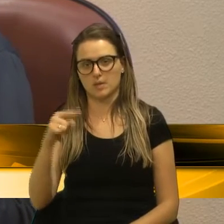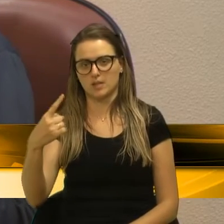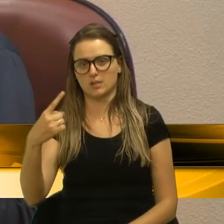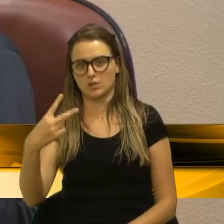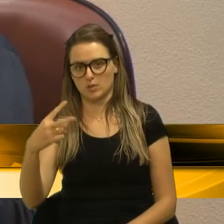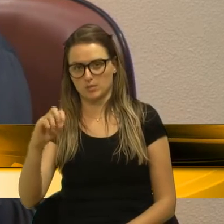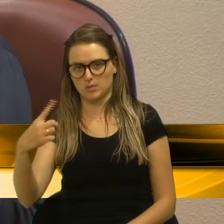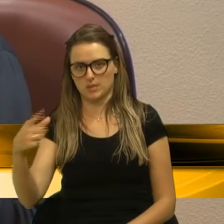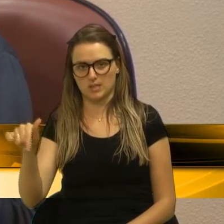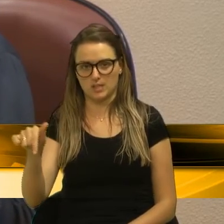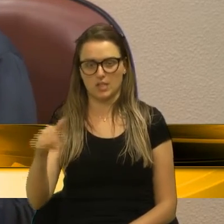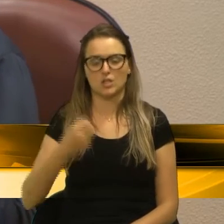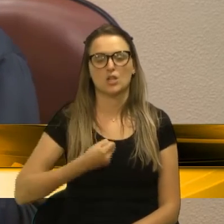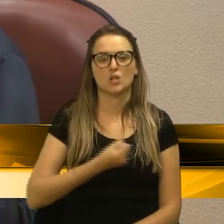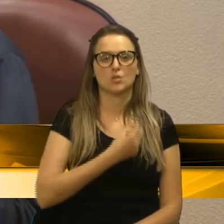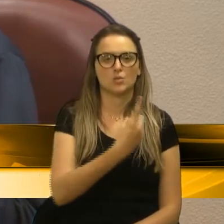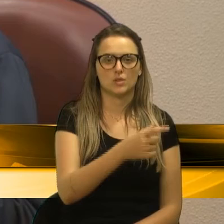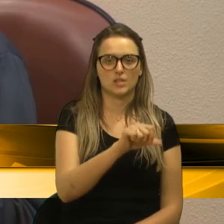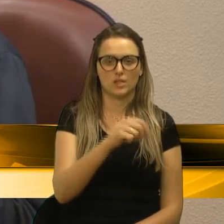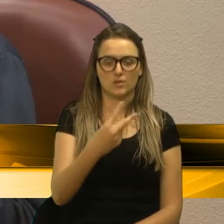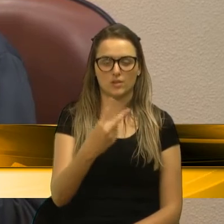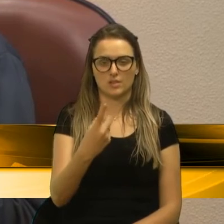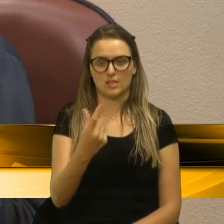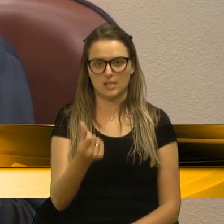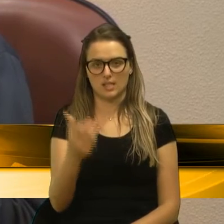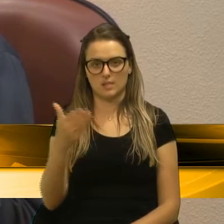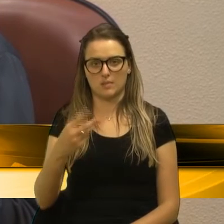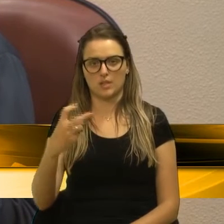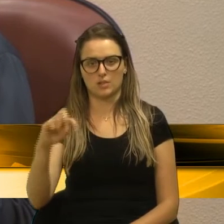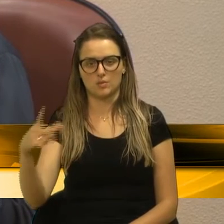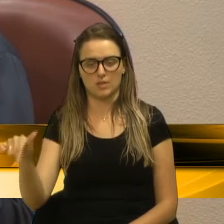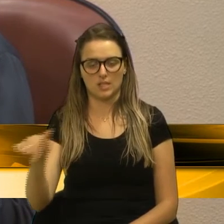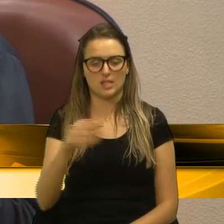18.914/2017, número 19.216/2017 e